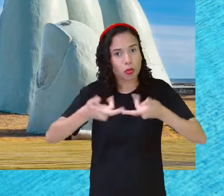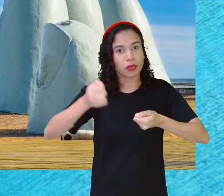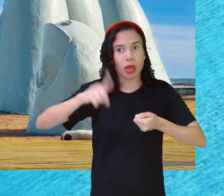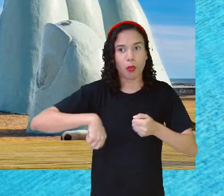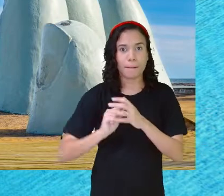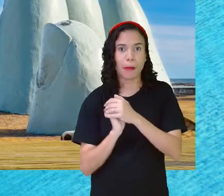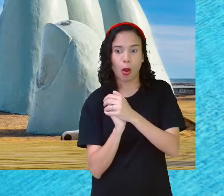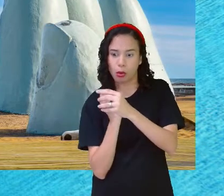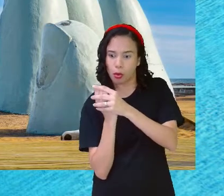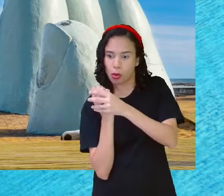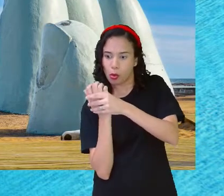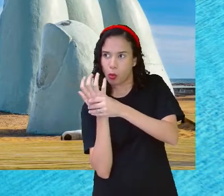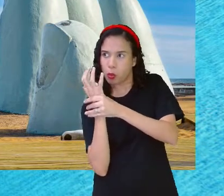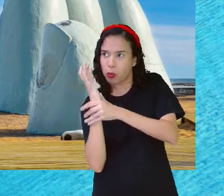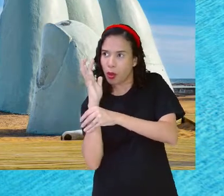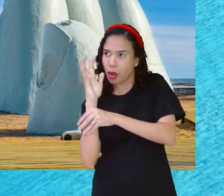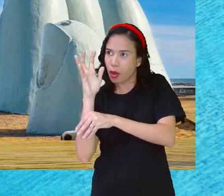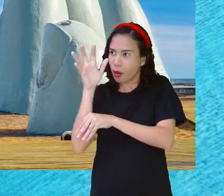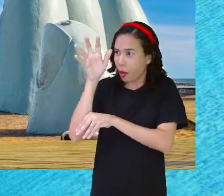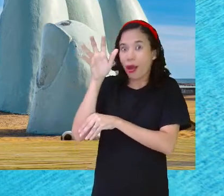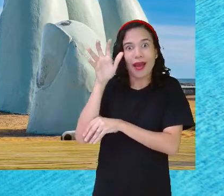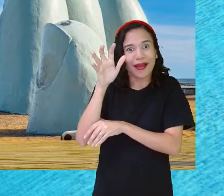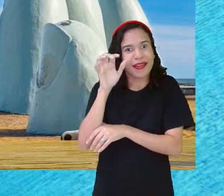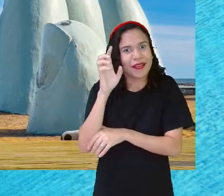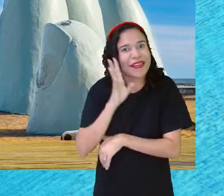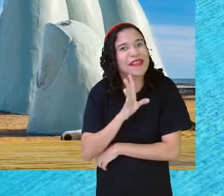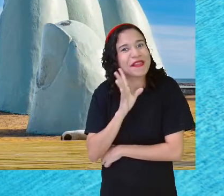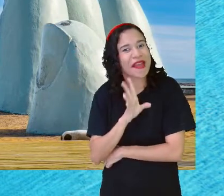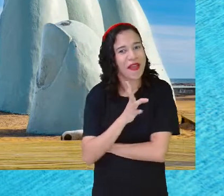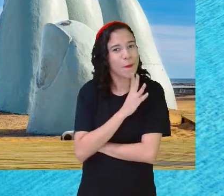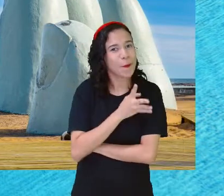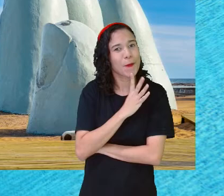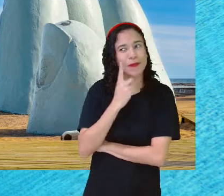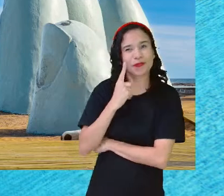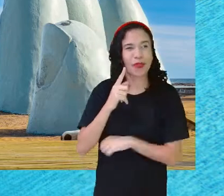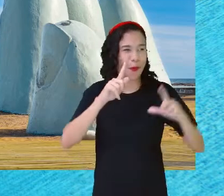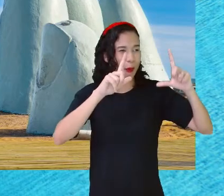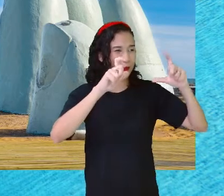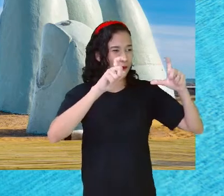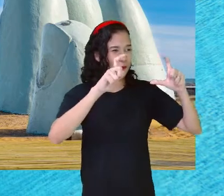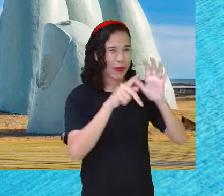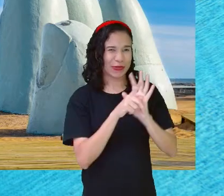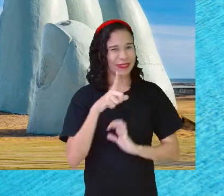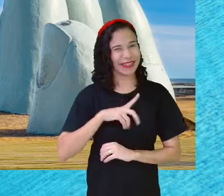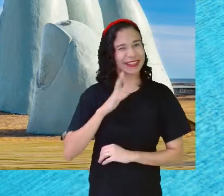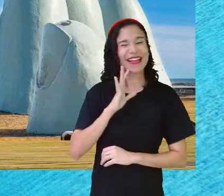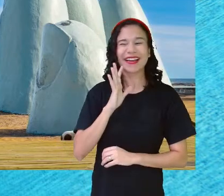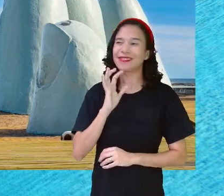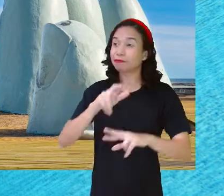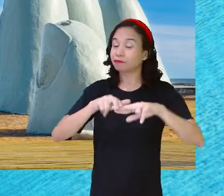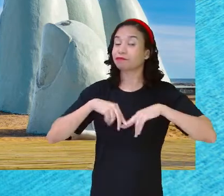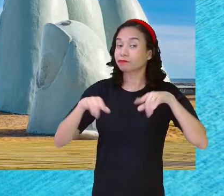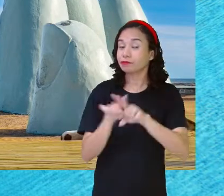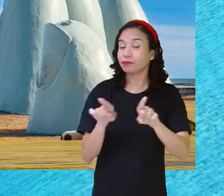assim saindo da areia. Ai, tem muita vontade de conhecer essa praia aí, tirar uma fotografia nessa mão. E também